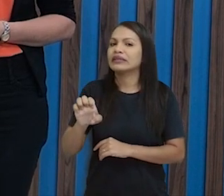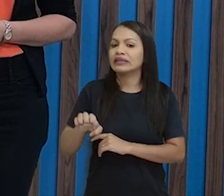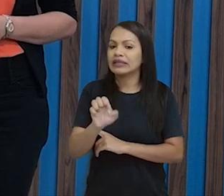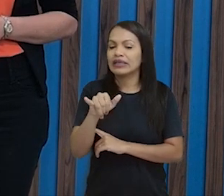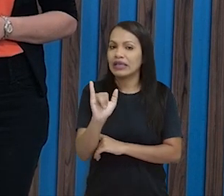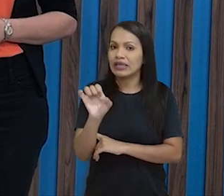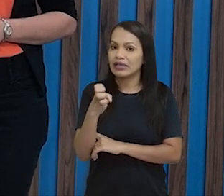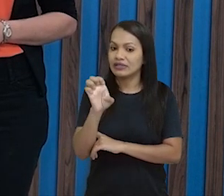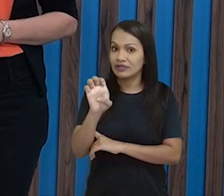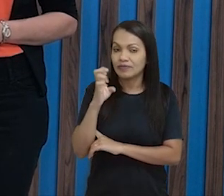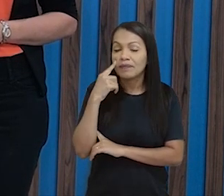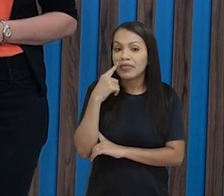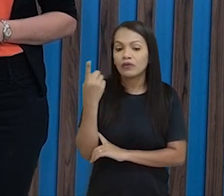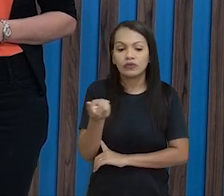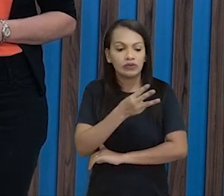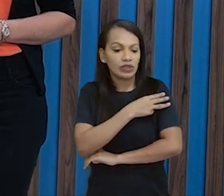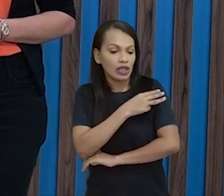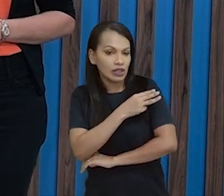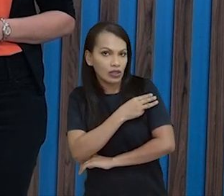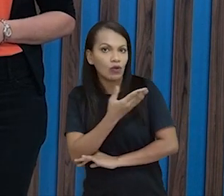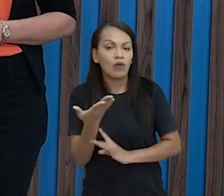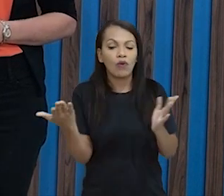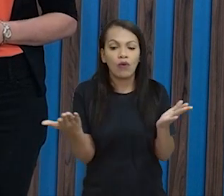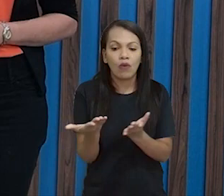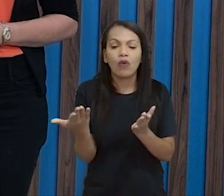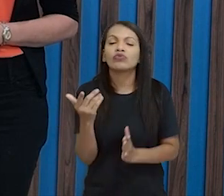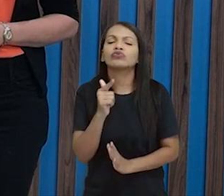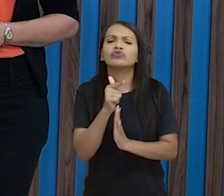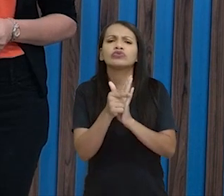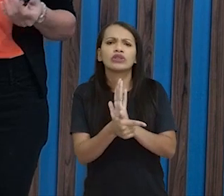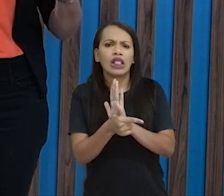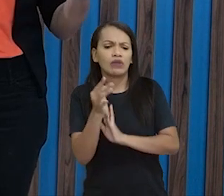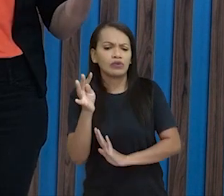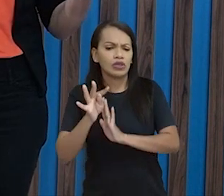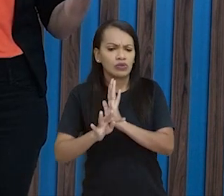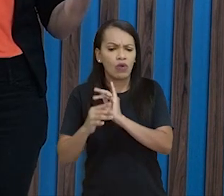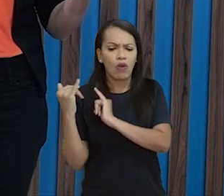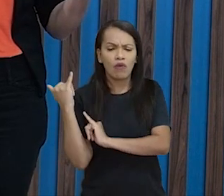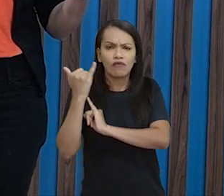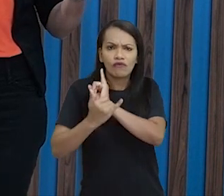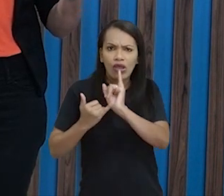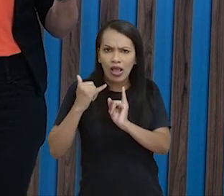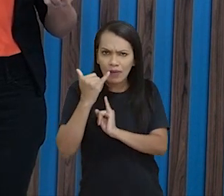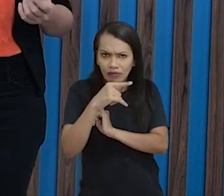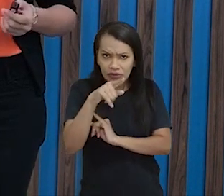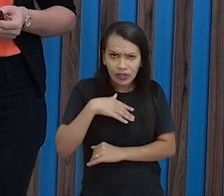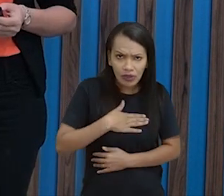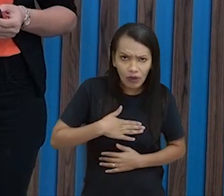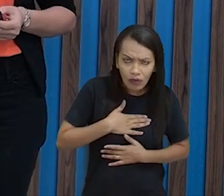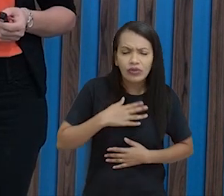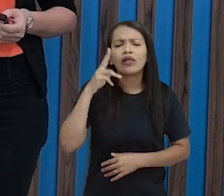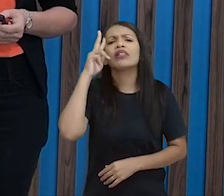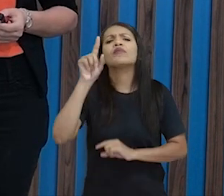terceiros anos. Hoje nossa aula será sobre o gênero textual fábulas. Quem aí gosta de fábulas? Lembram o que